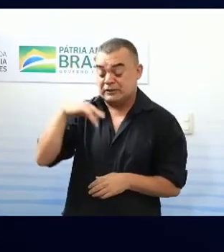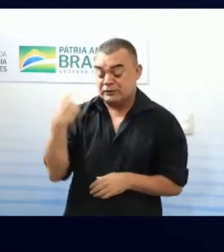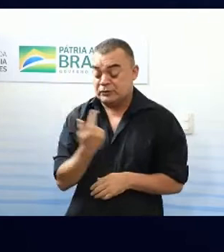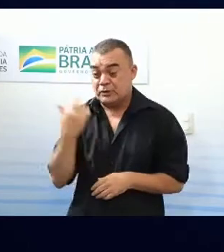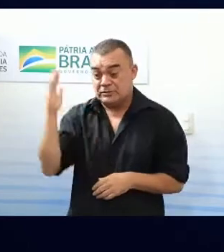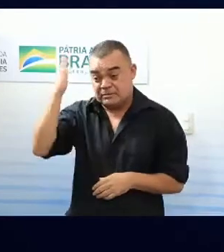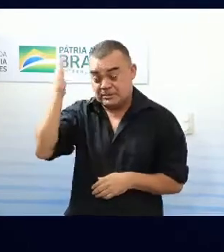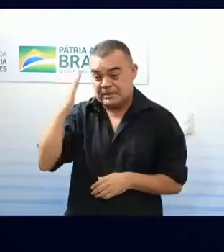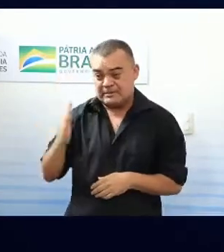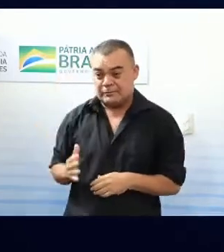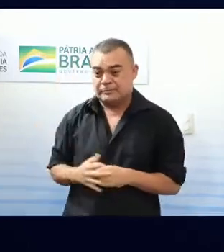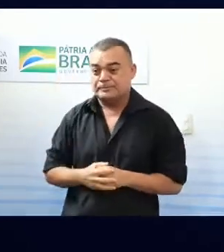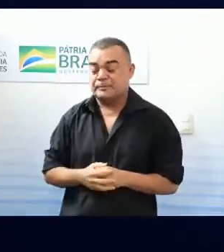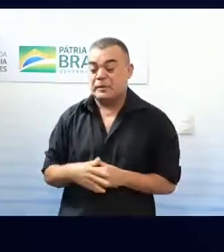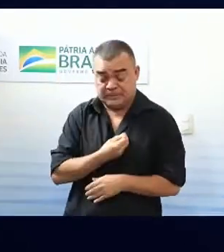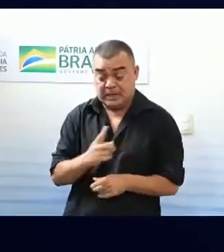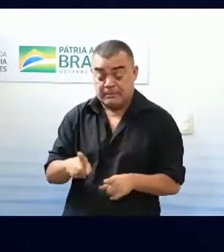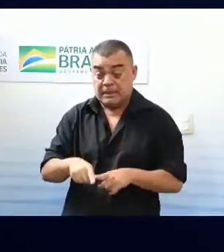Obrigado.